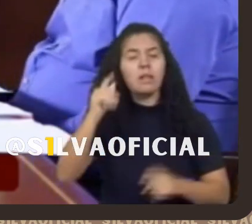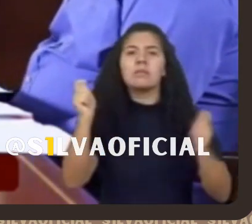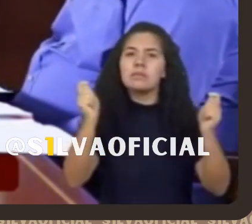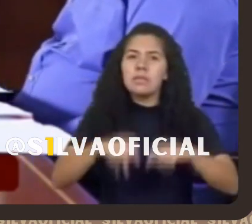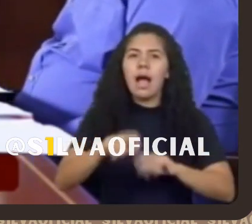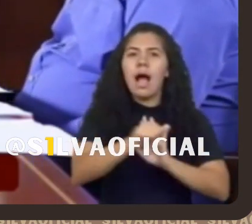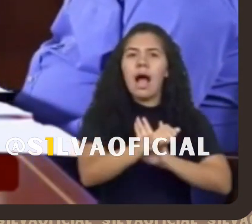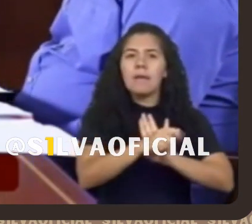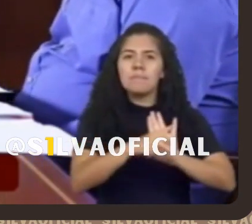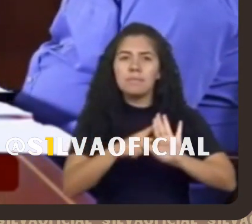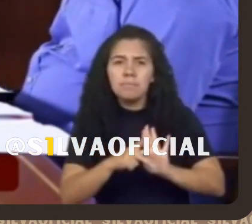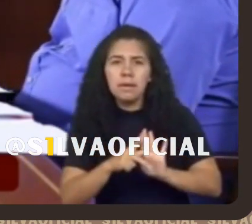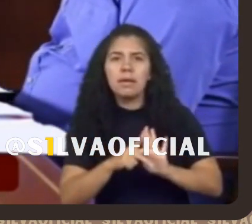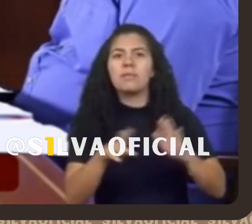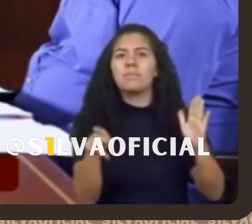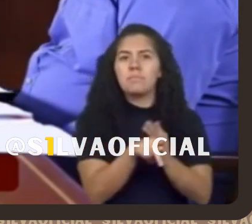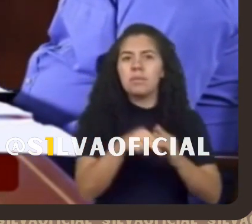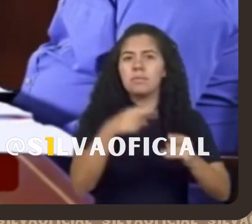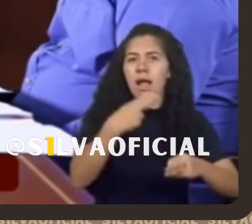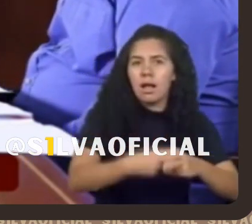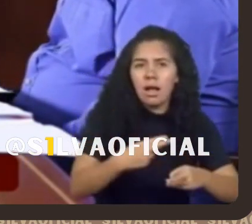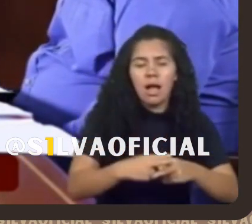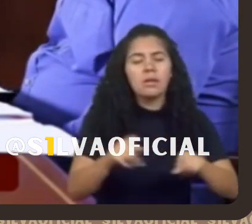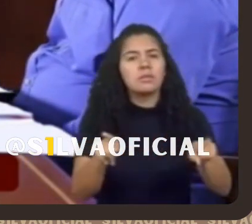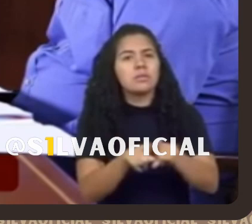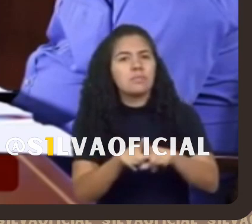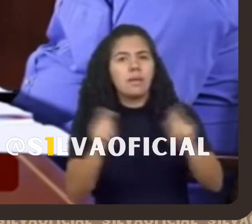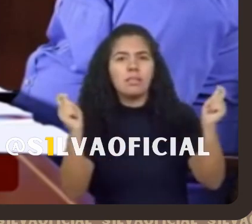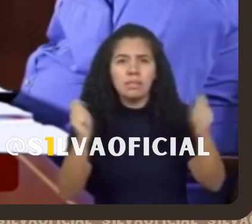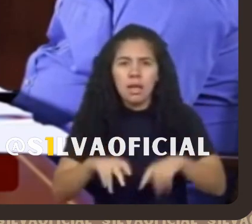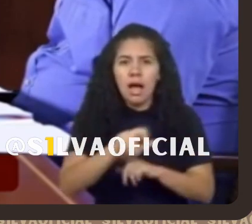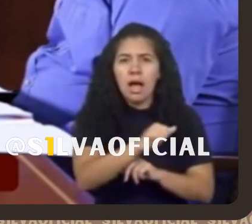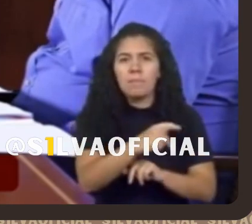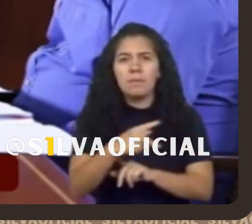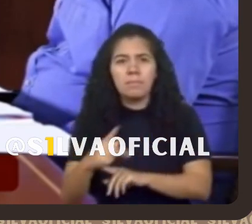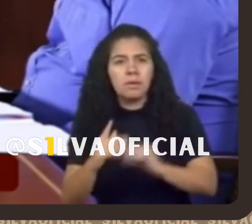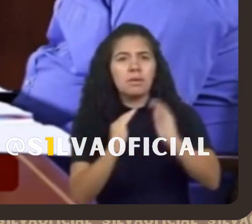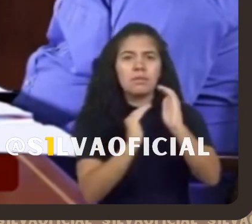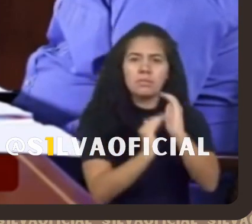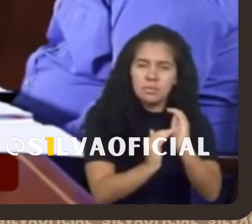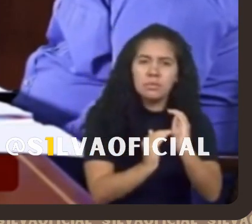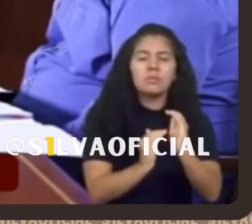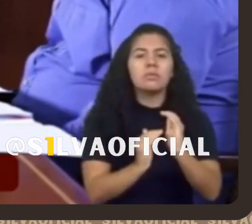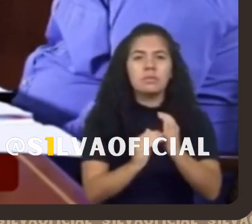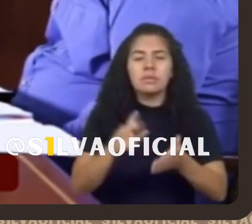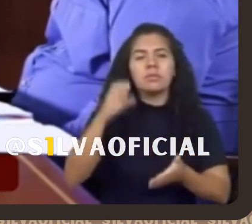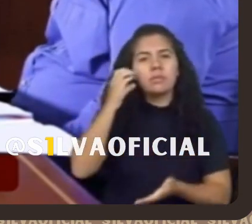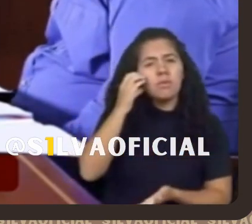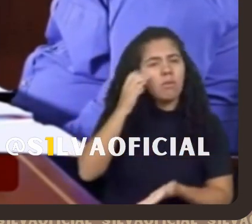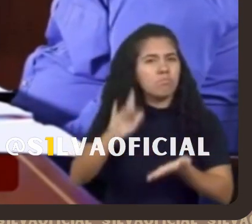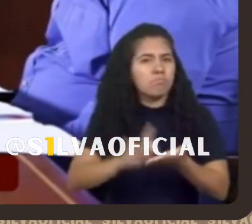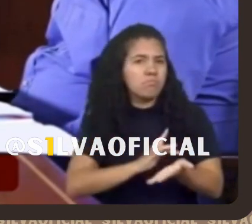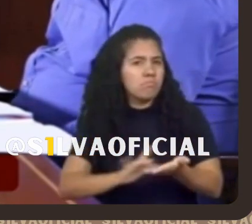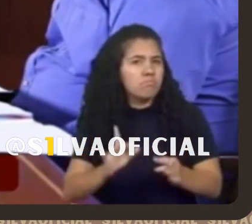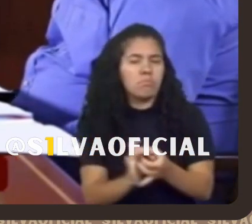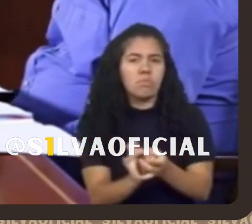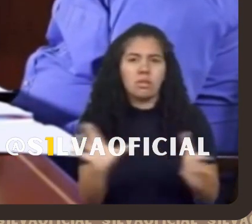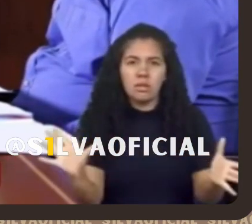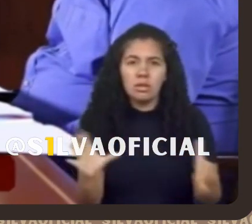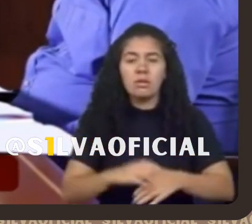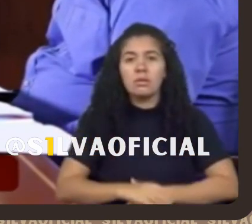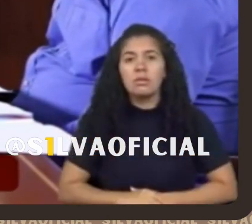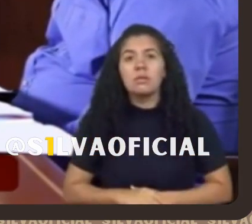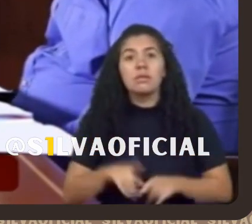gente pelo celular pelo tablet e Presidente os dados da Caixa já for nesses C Dias